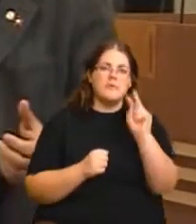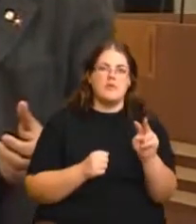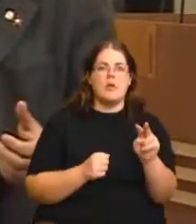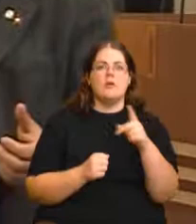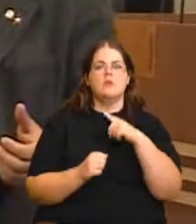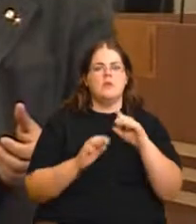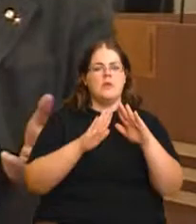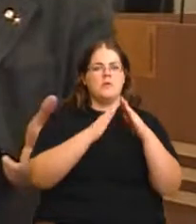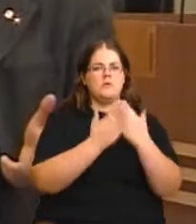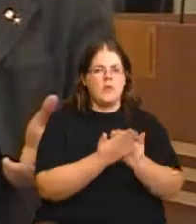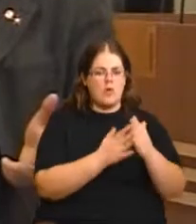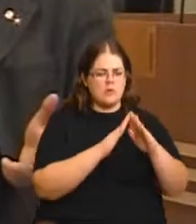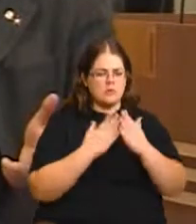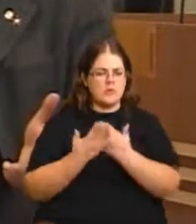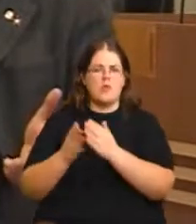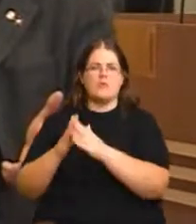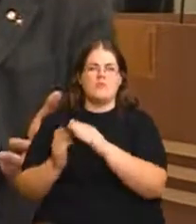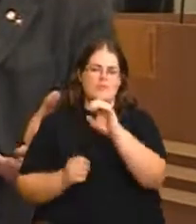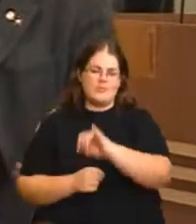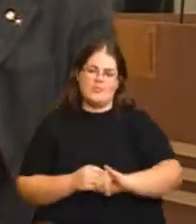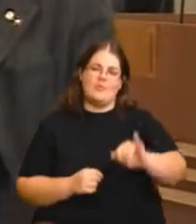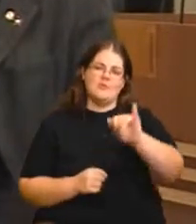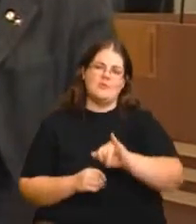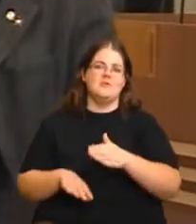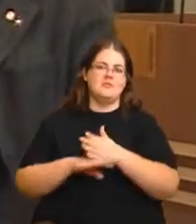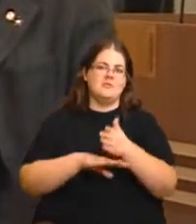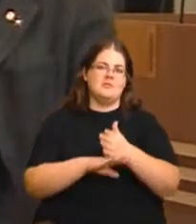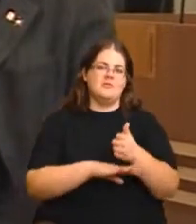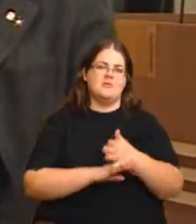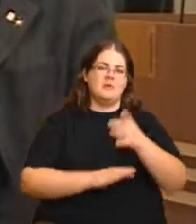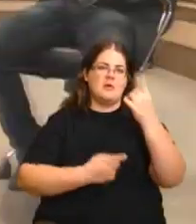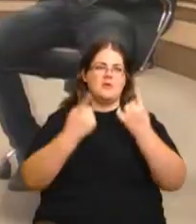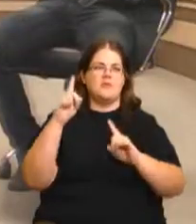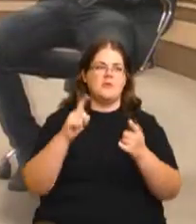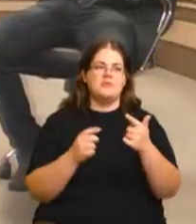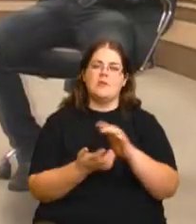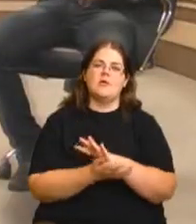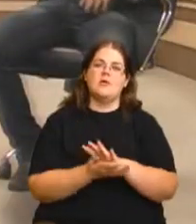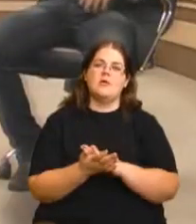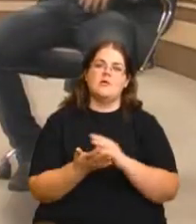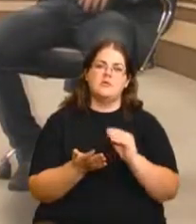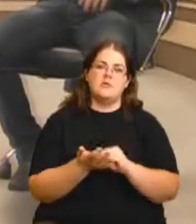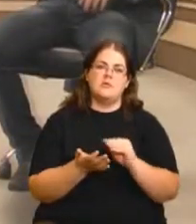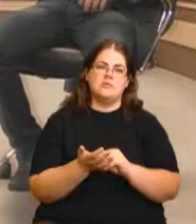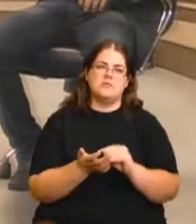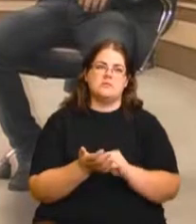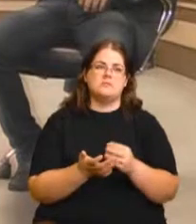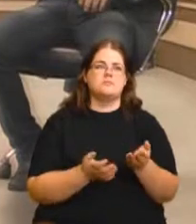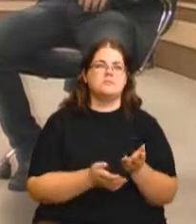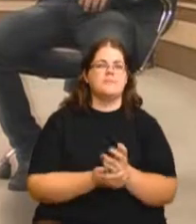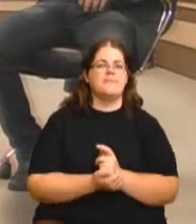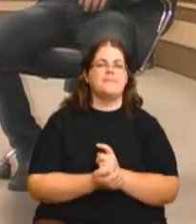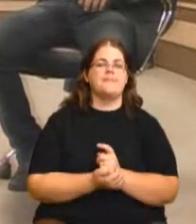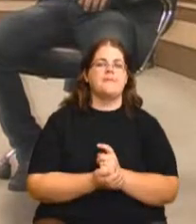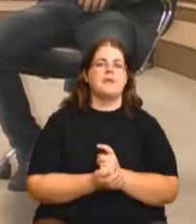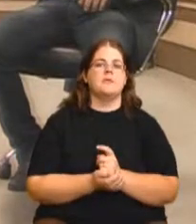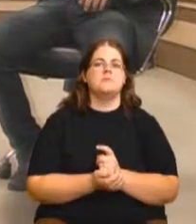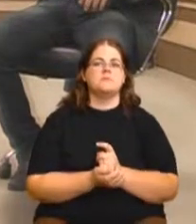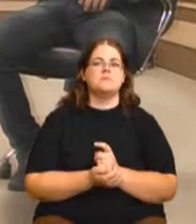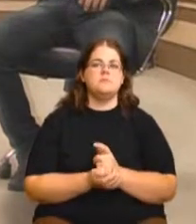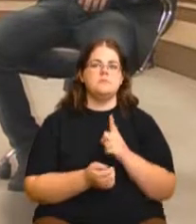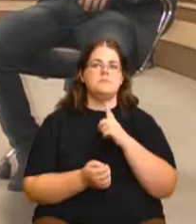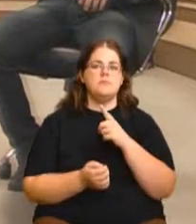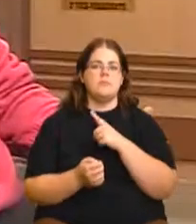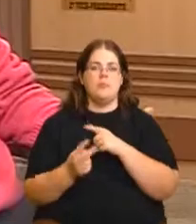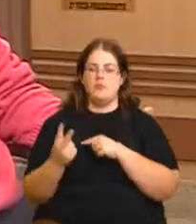grandes escolas participar do Carnaval. Infelizmente, esse ano não tivemos isso. Bom, tem 2